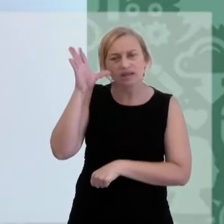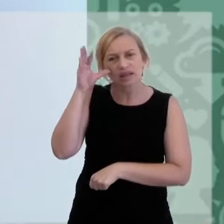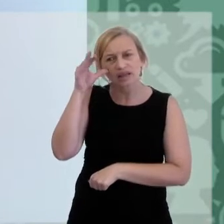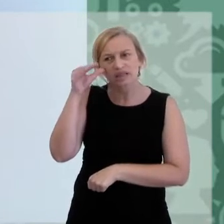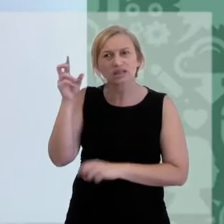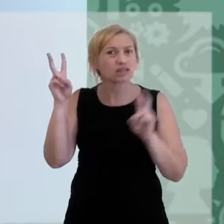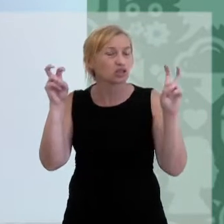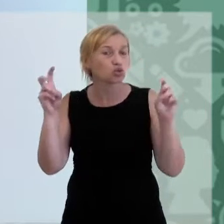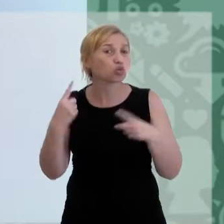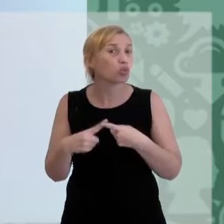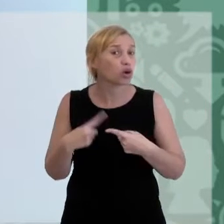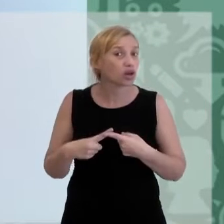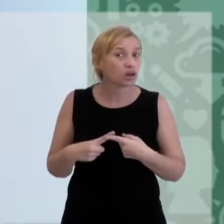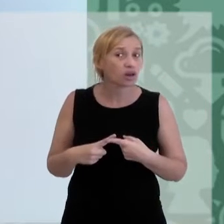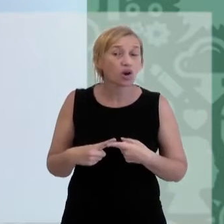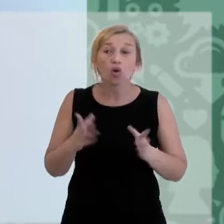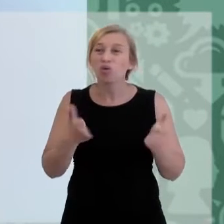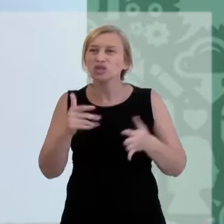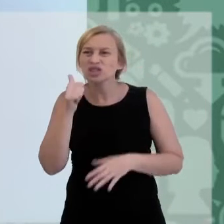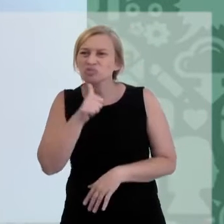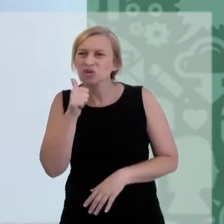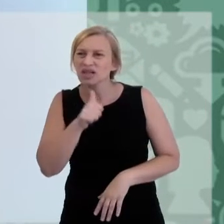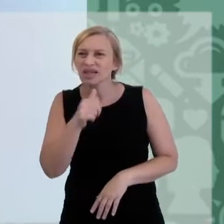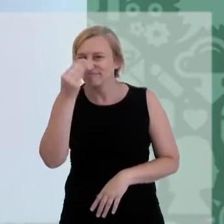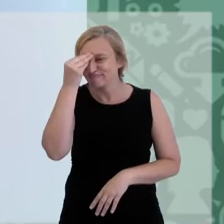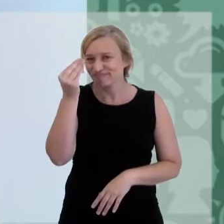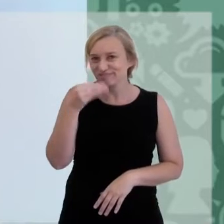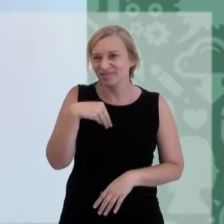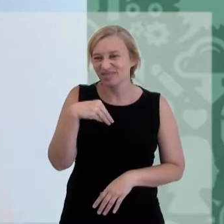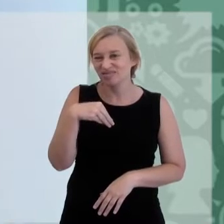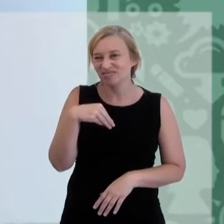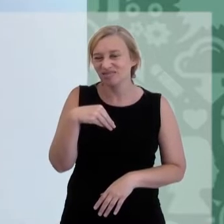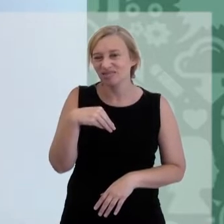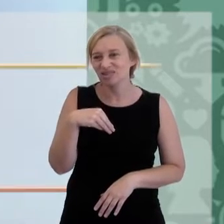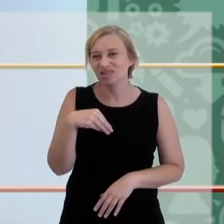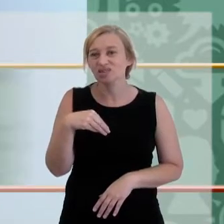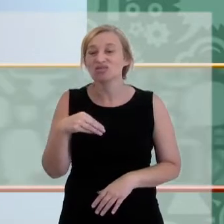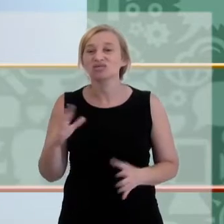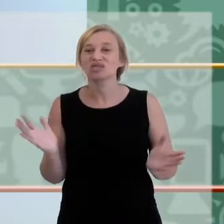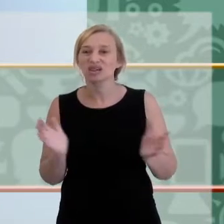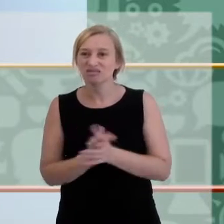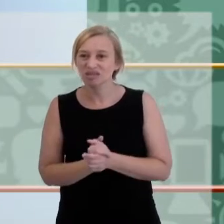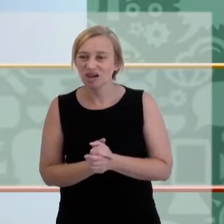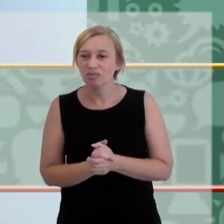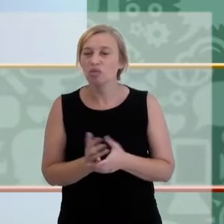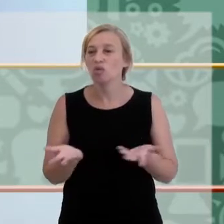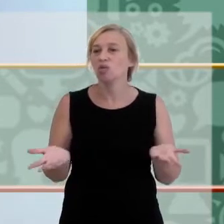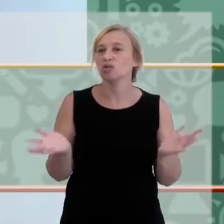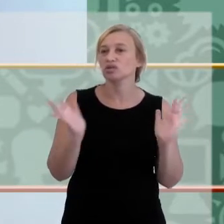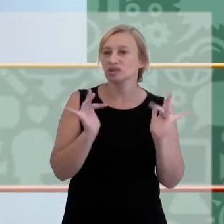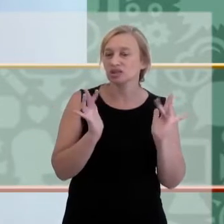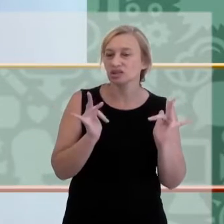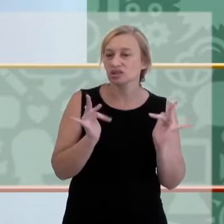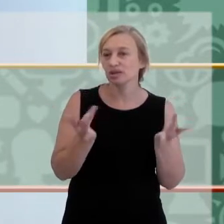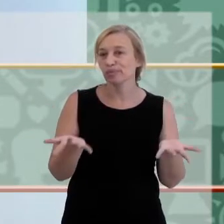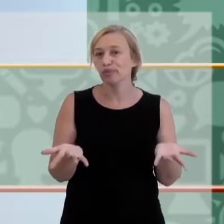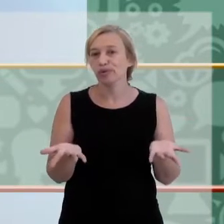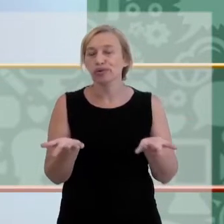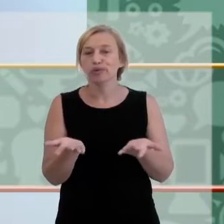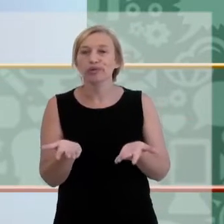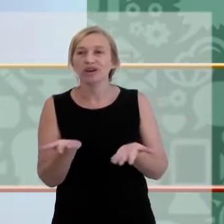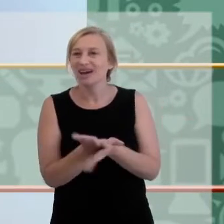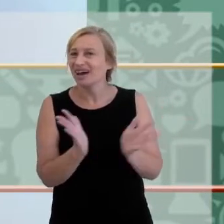esse assunto, porque hoje as mulheres têm passado muita decepção amorosa, né? Têm tido romances